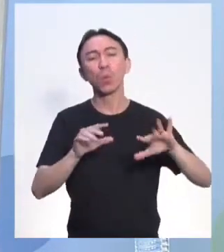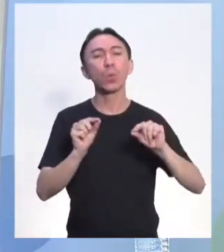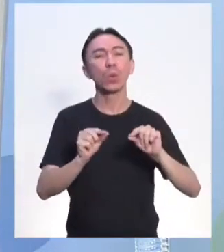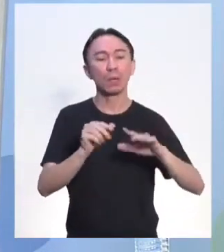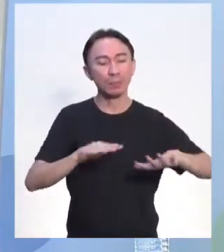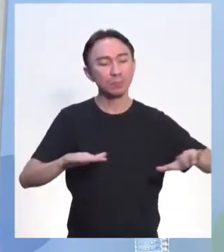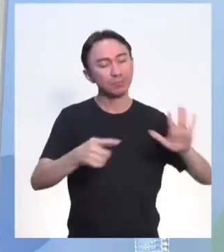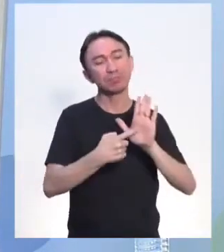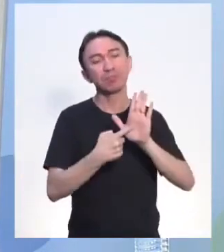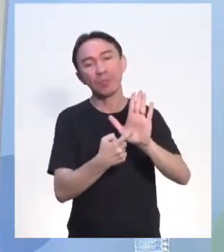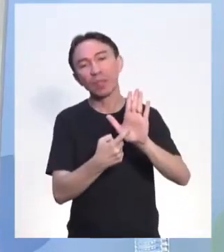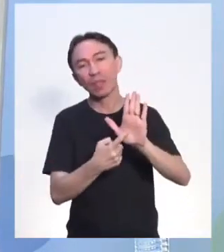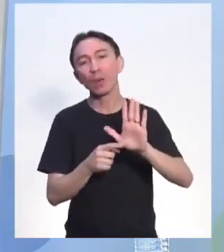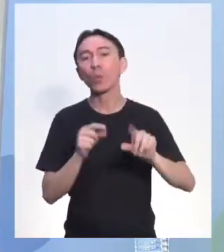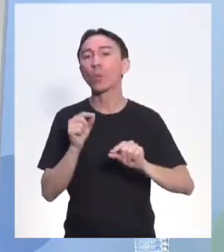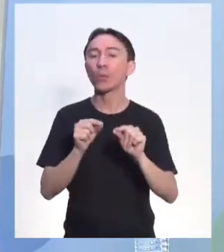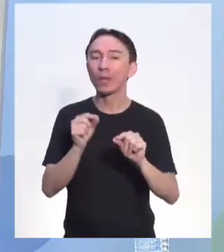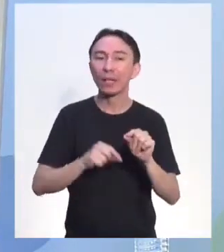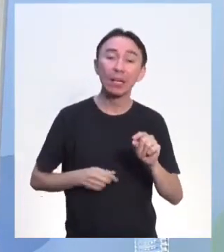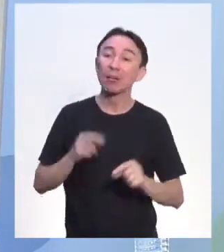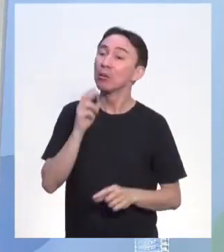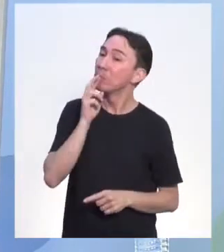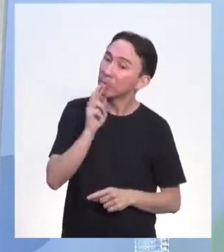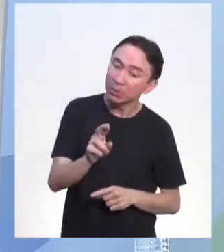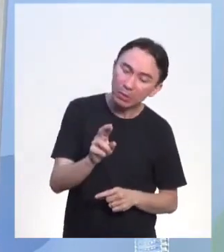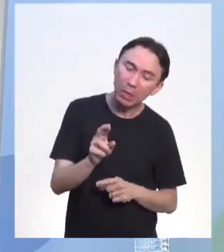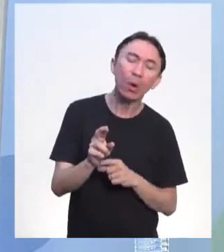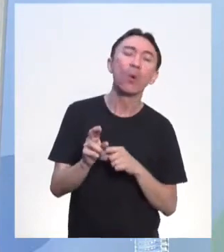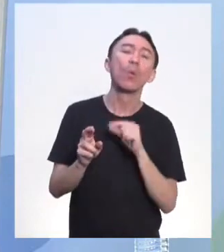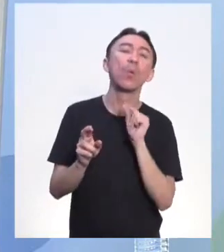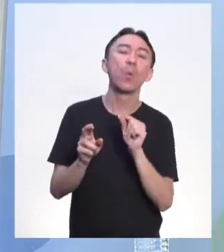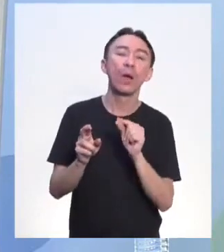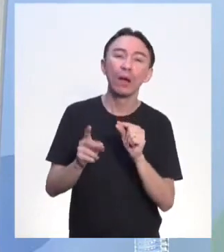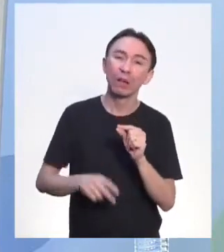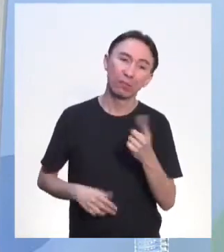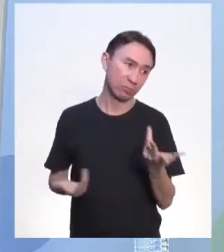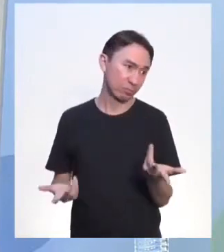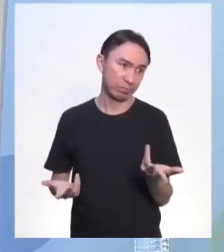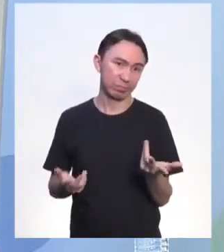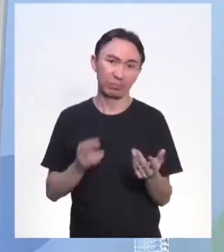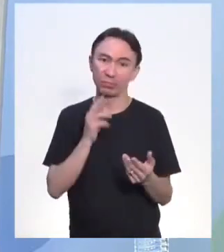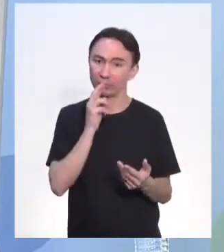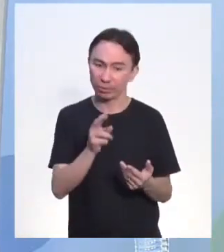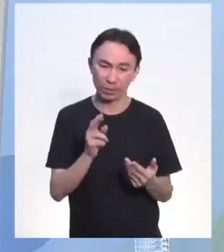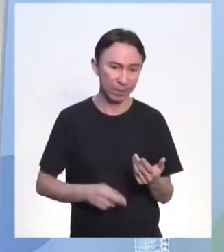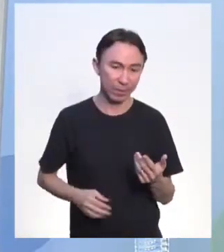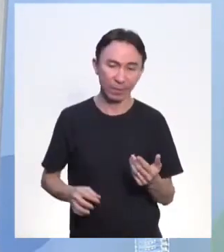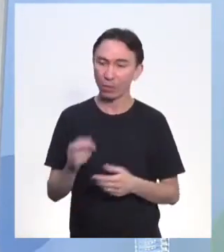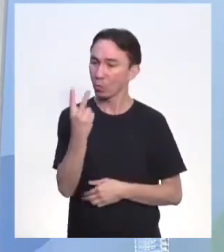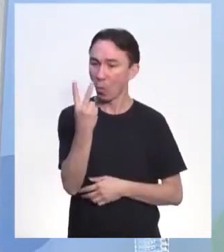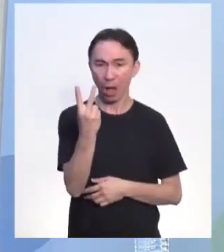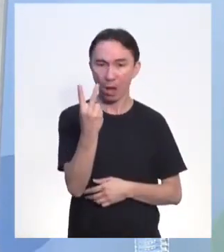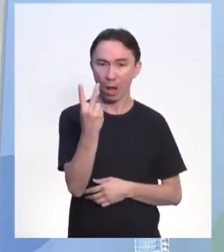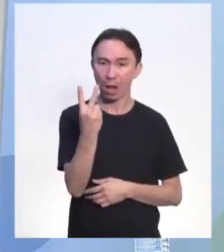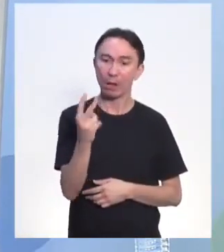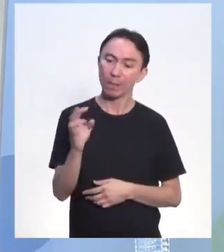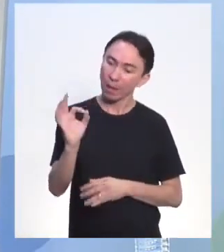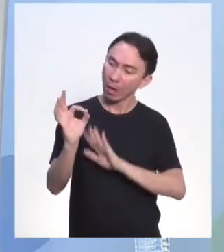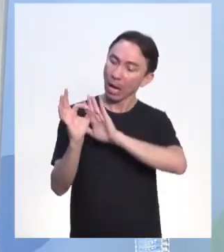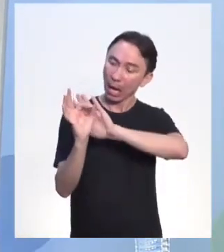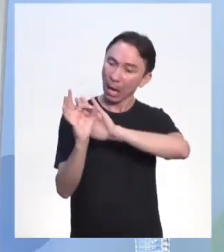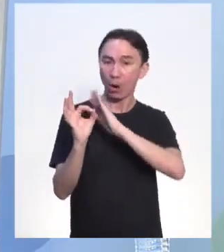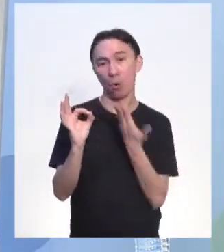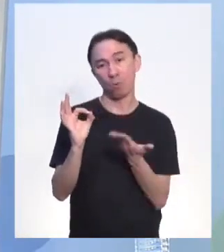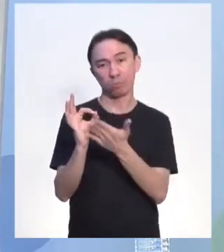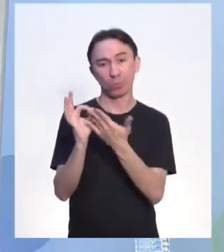Quais são as possíveis respostas para o lançamento de uma moeda? Ah, professora, cara e coroa. Duas respostas. Então, N de ômega é